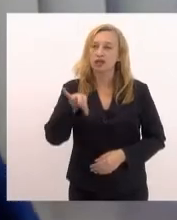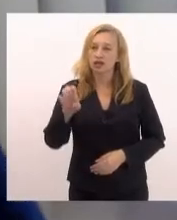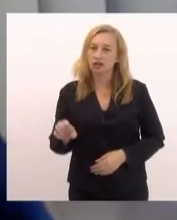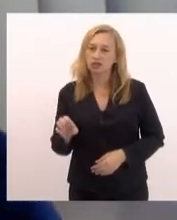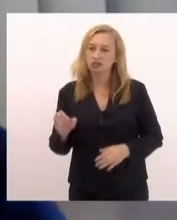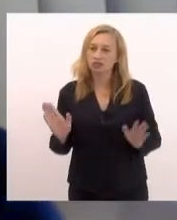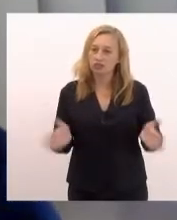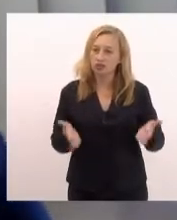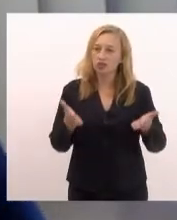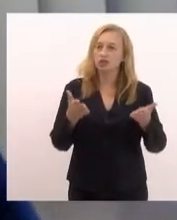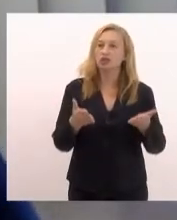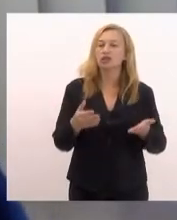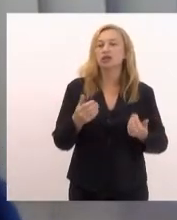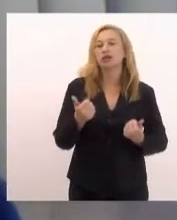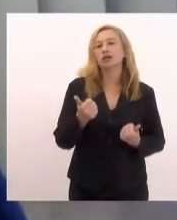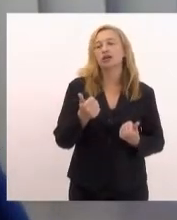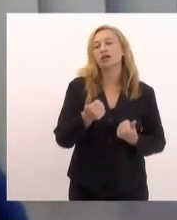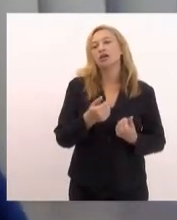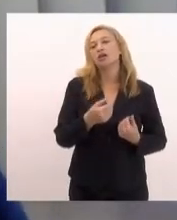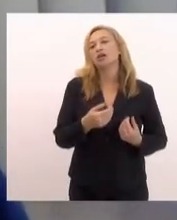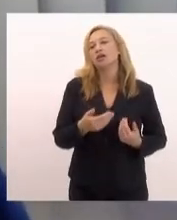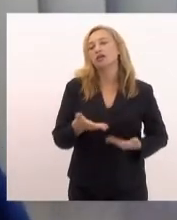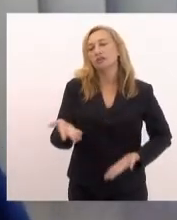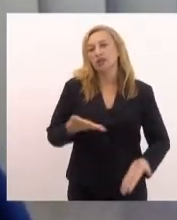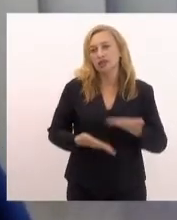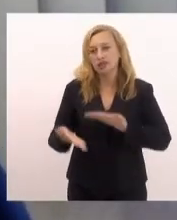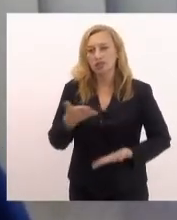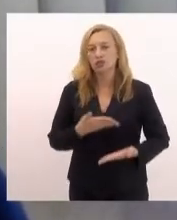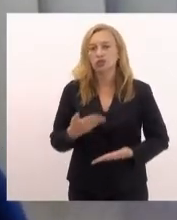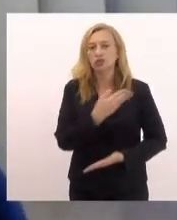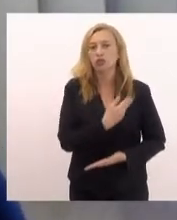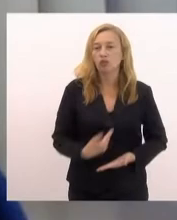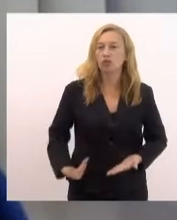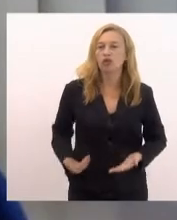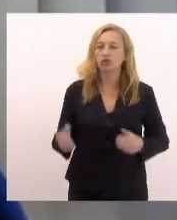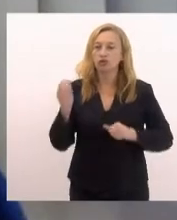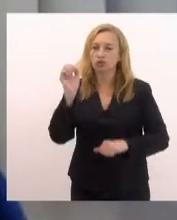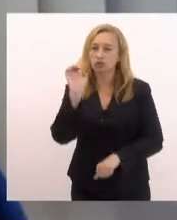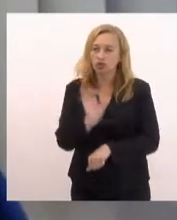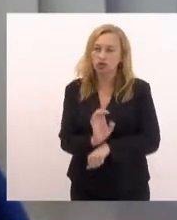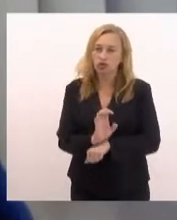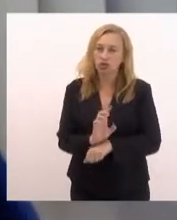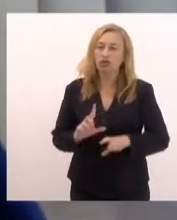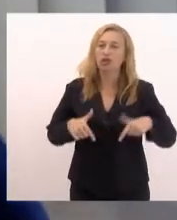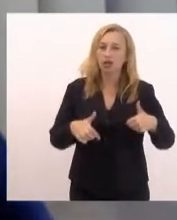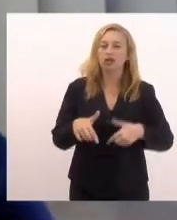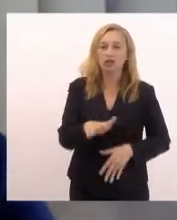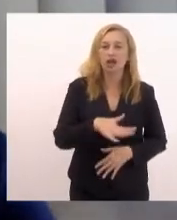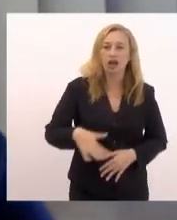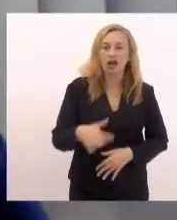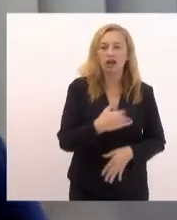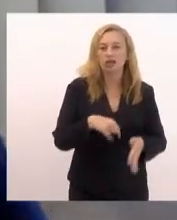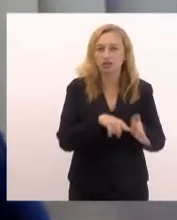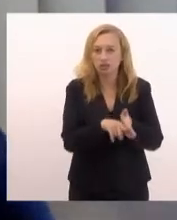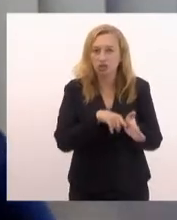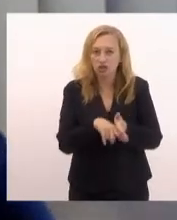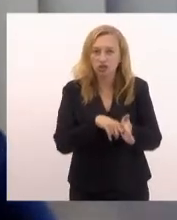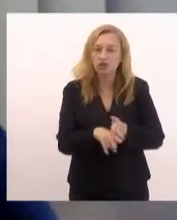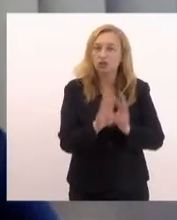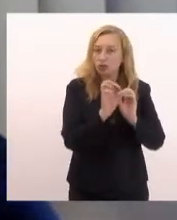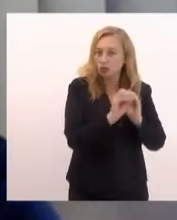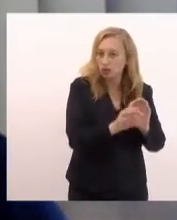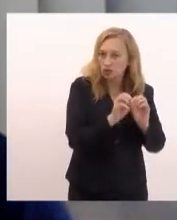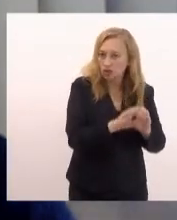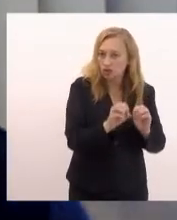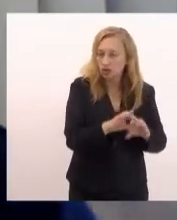em parceria com o governo do Estado, com a FAPERJ, com a CCERJ, porque atua na área de pesquisa, atua na área da educação.